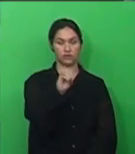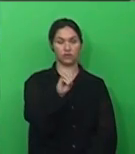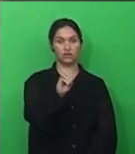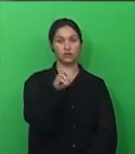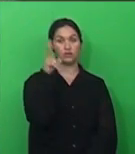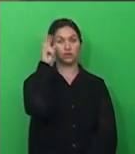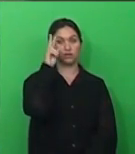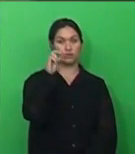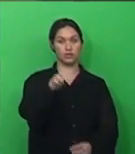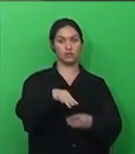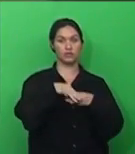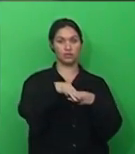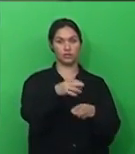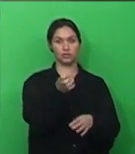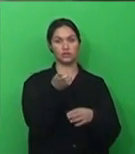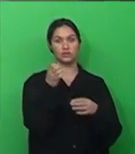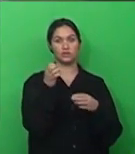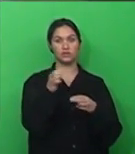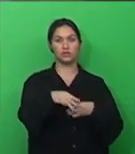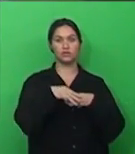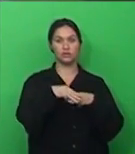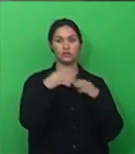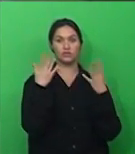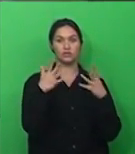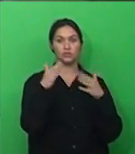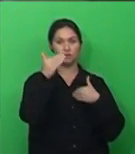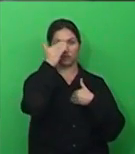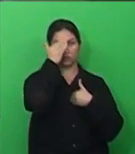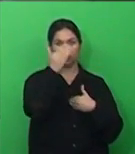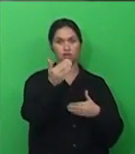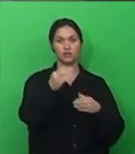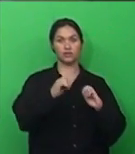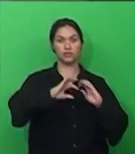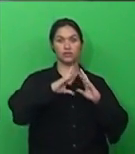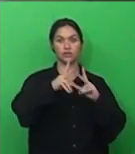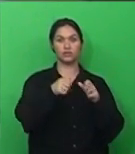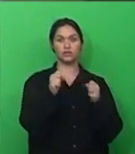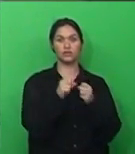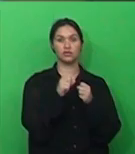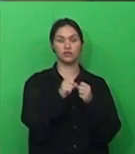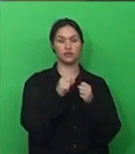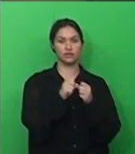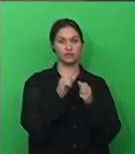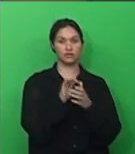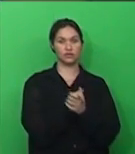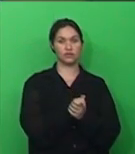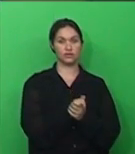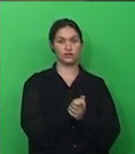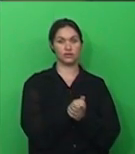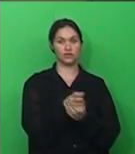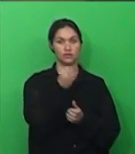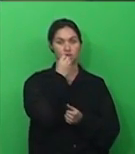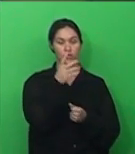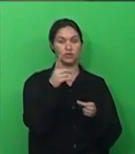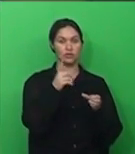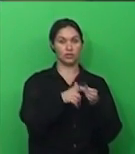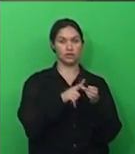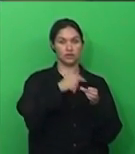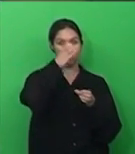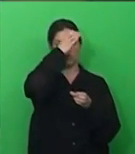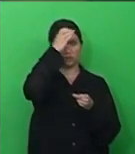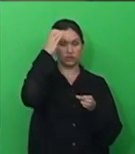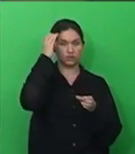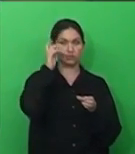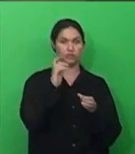de aplauso é um agradecimento para tudo que é feito de bom para a cidade e para os cidadãos que se mexem, né? Muita gente